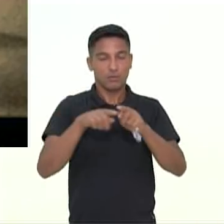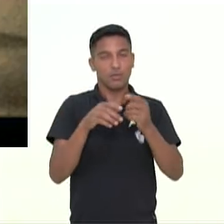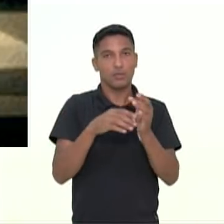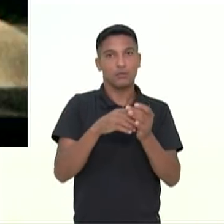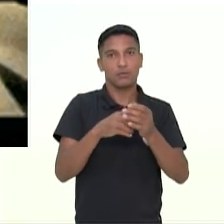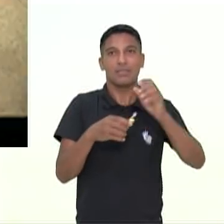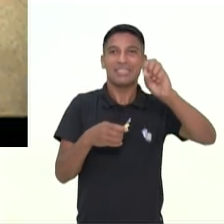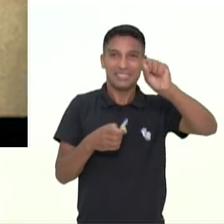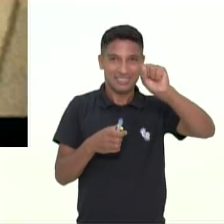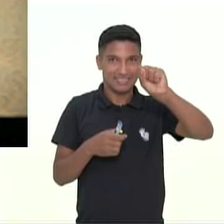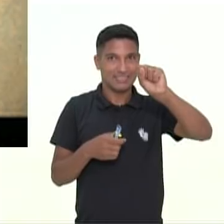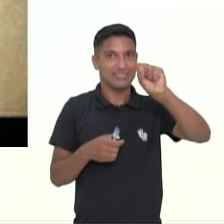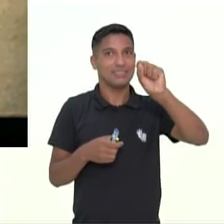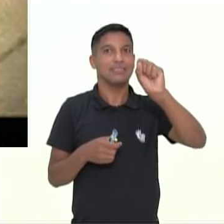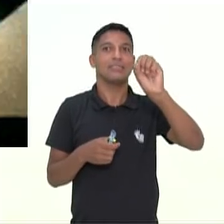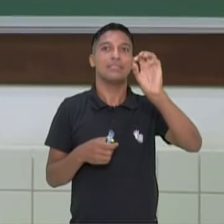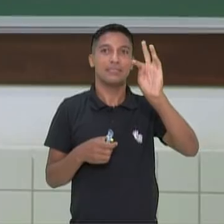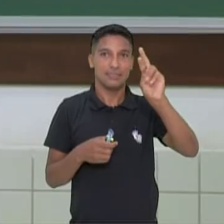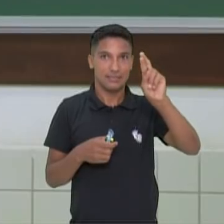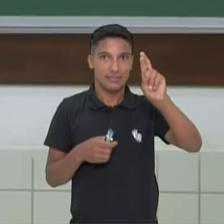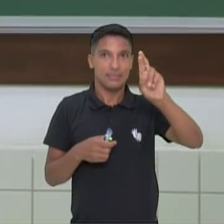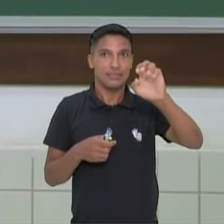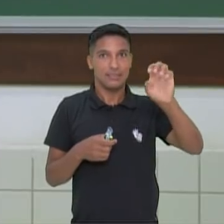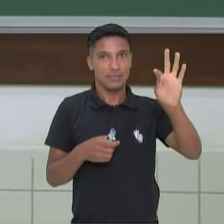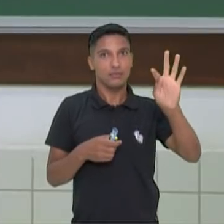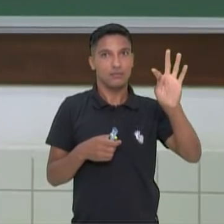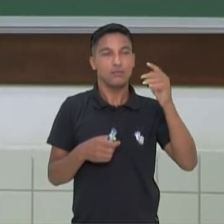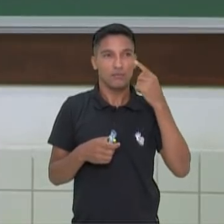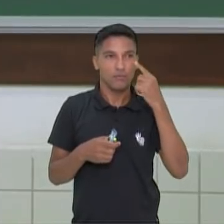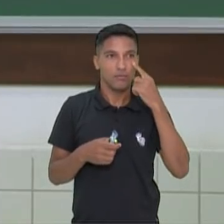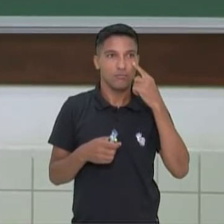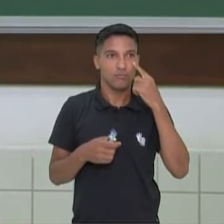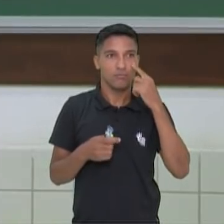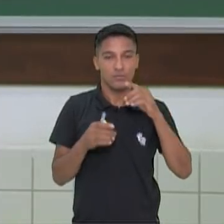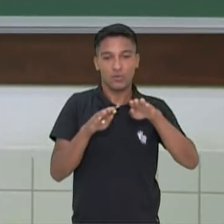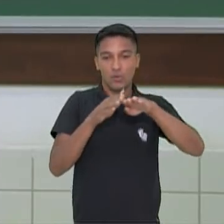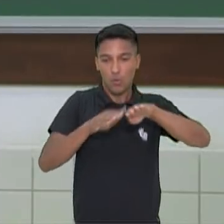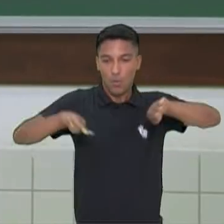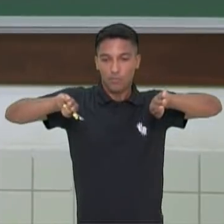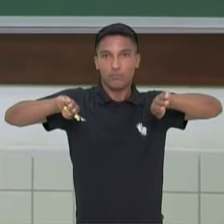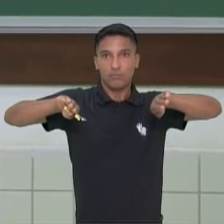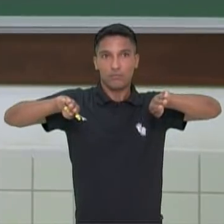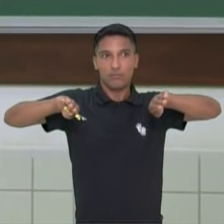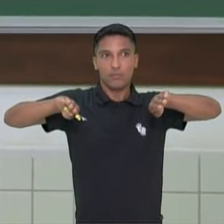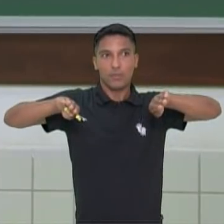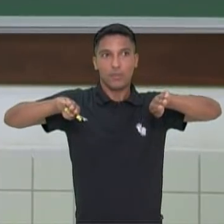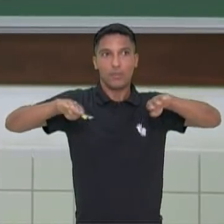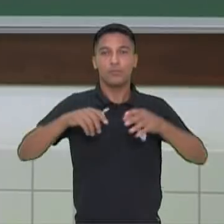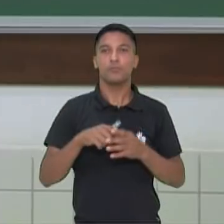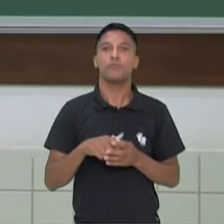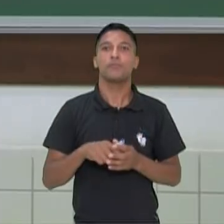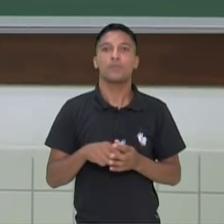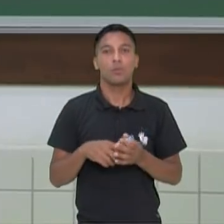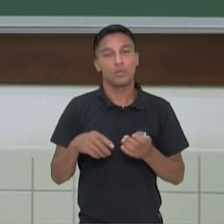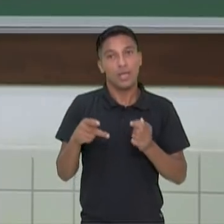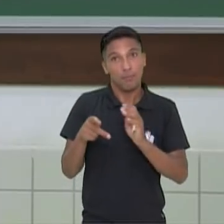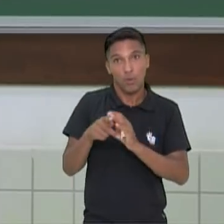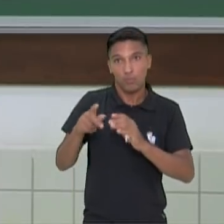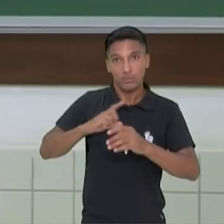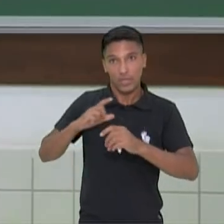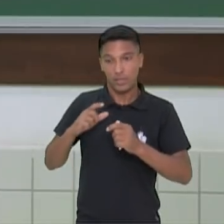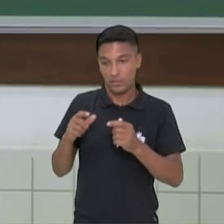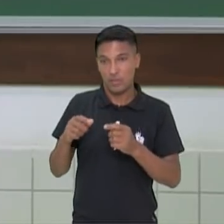muito comum a gente encontrar algumas pistas aí que misturam, né, tanto aspectos do